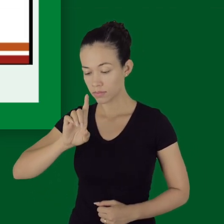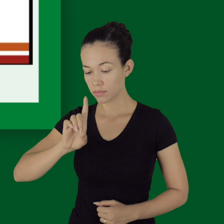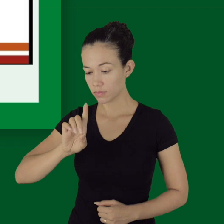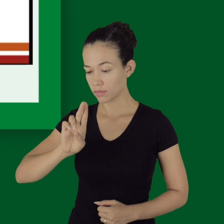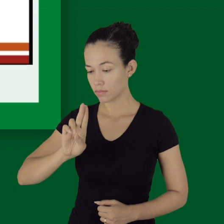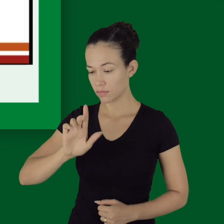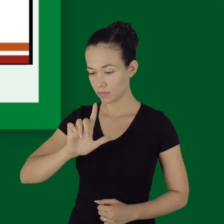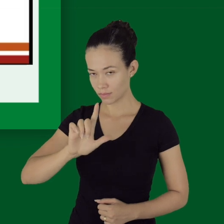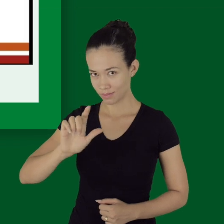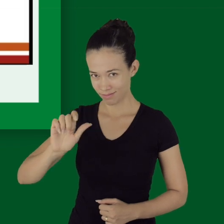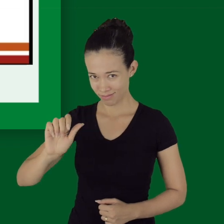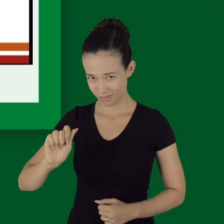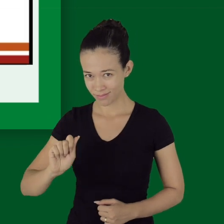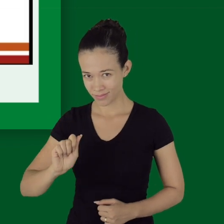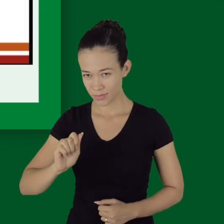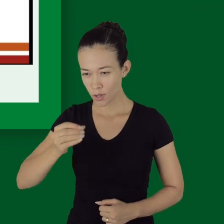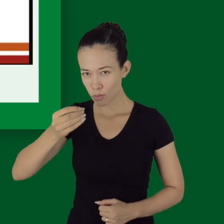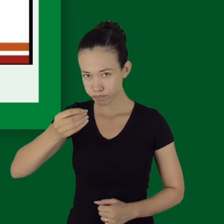leito